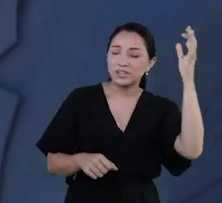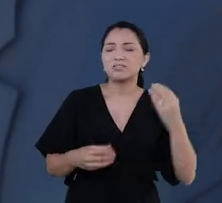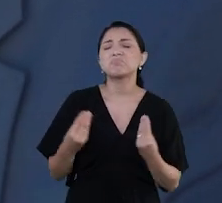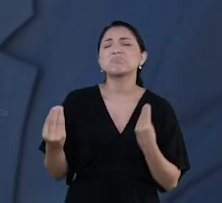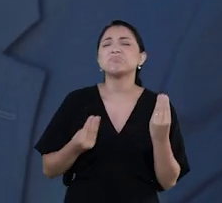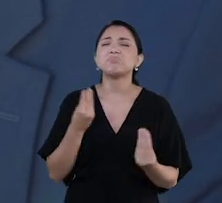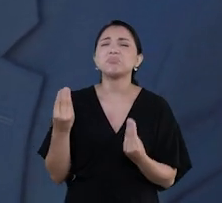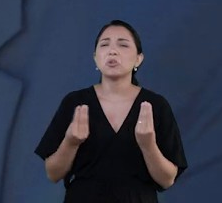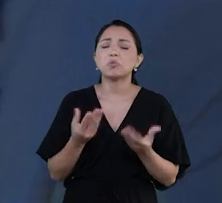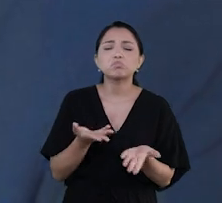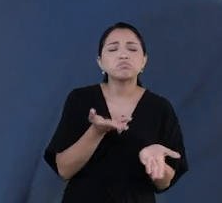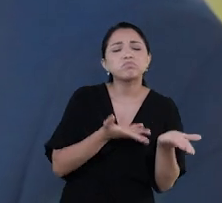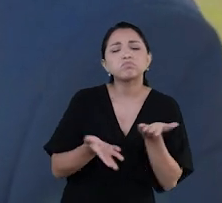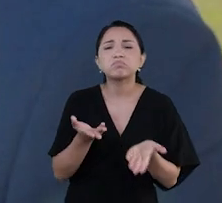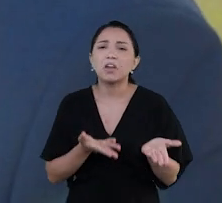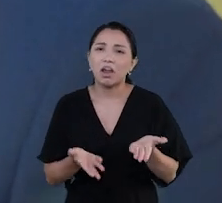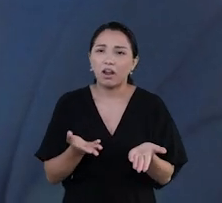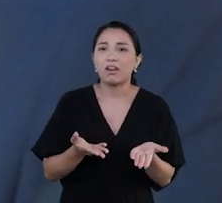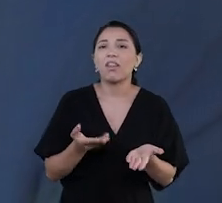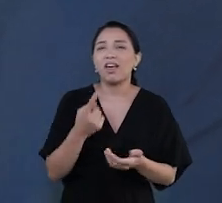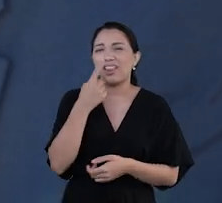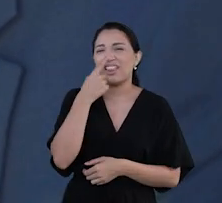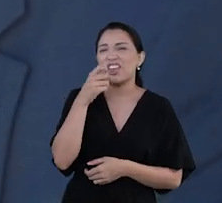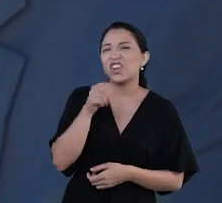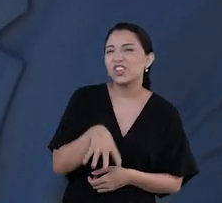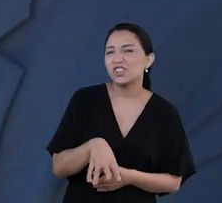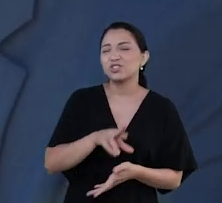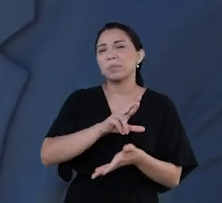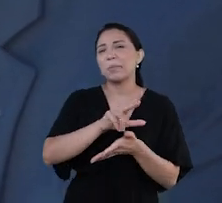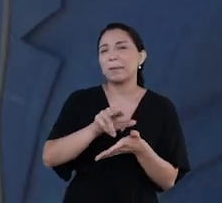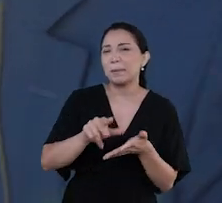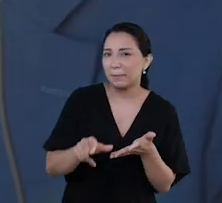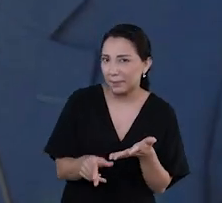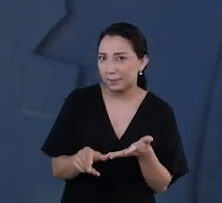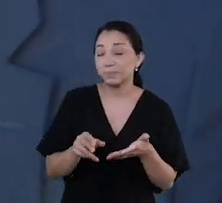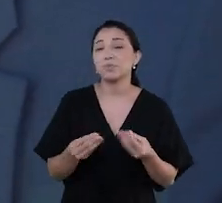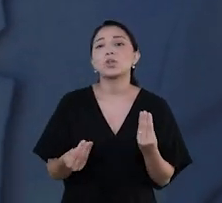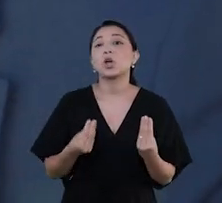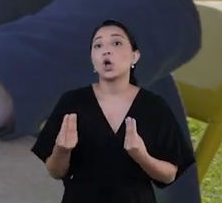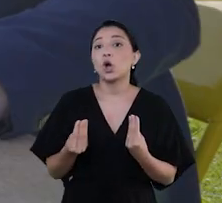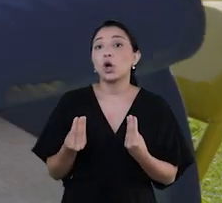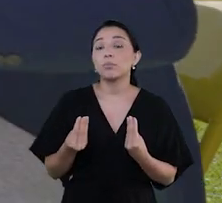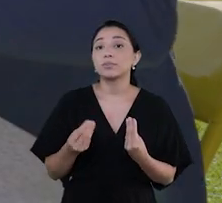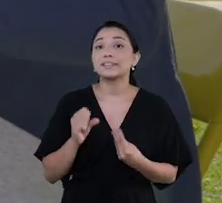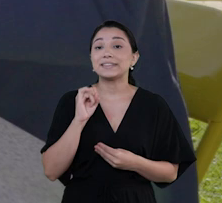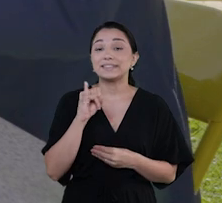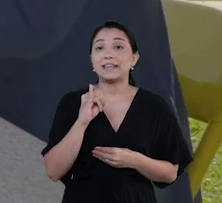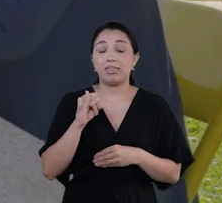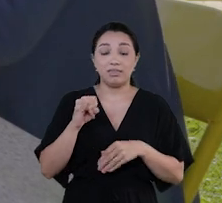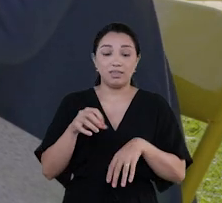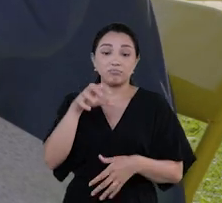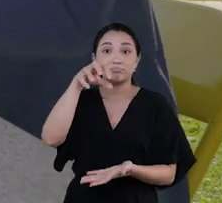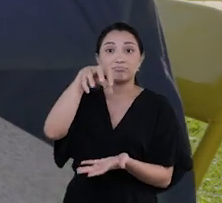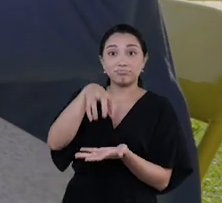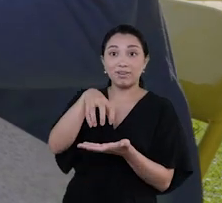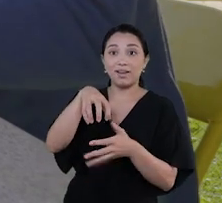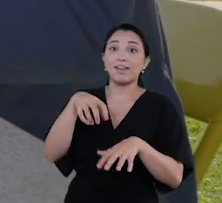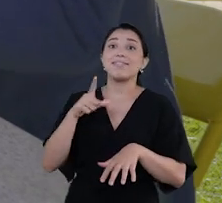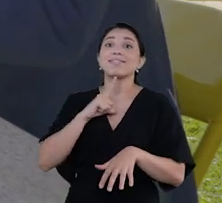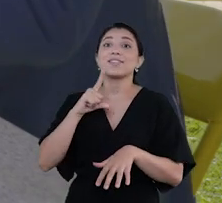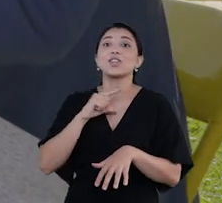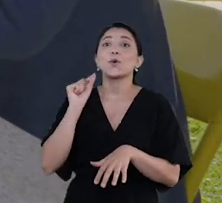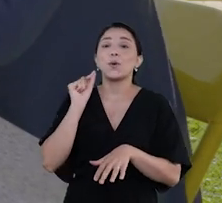os rejeitos os os eh os dejetos etc numa região cercada por Rios né com a população